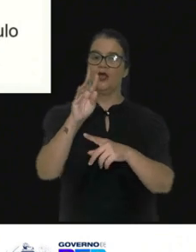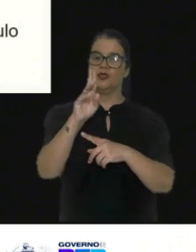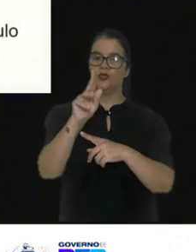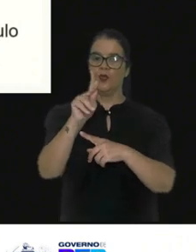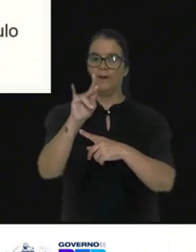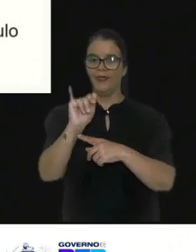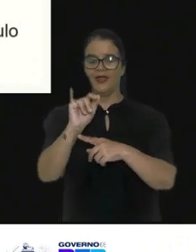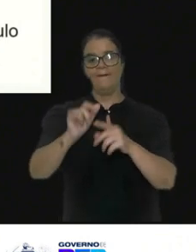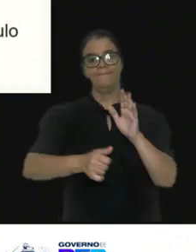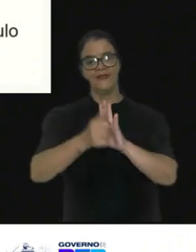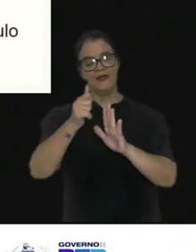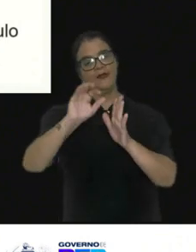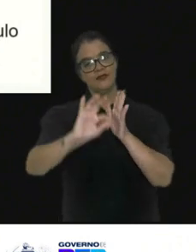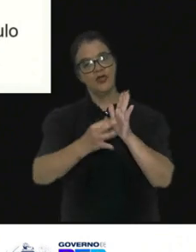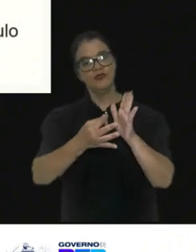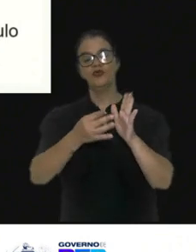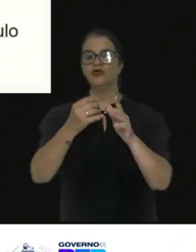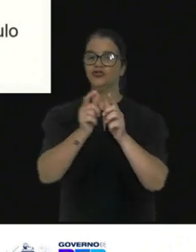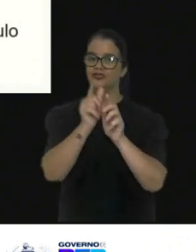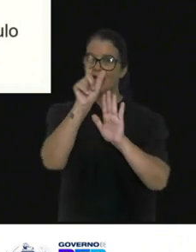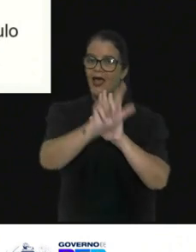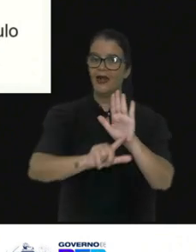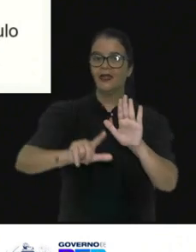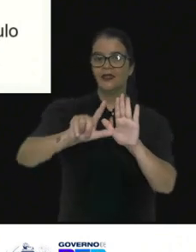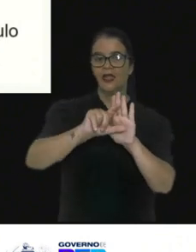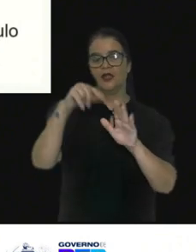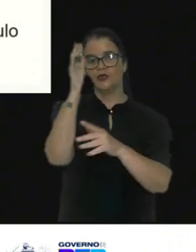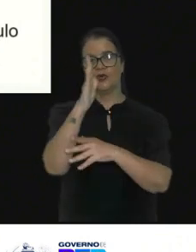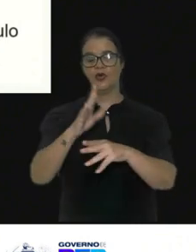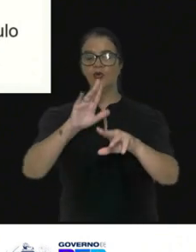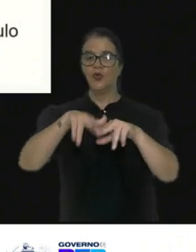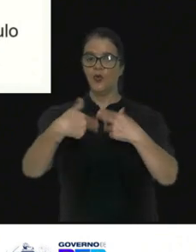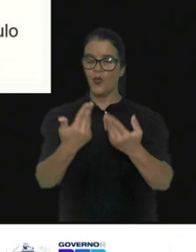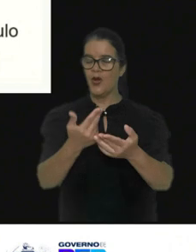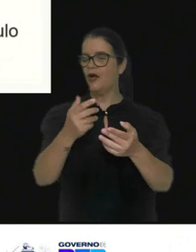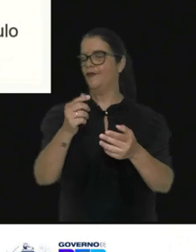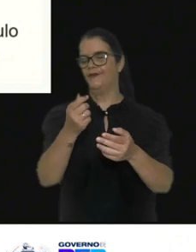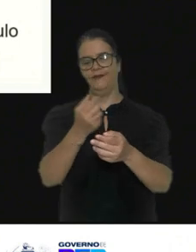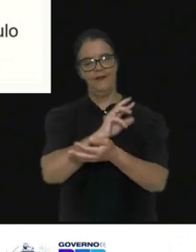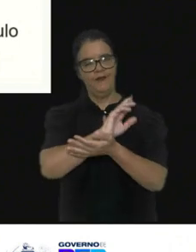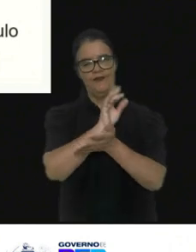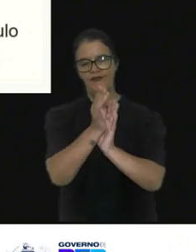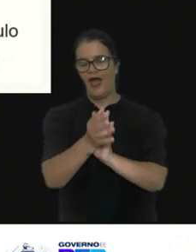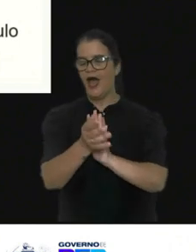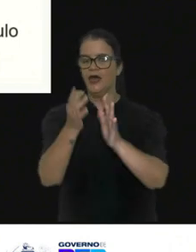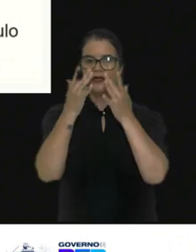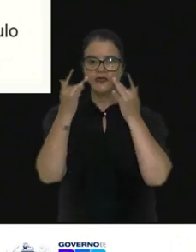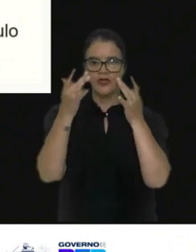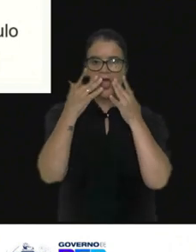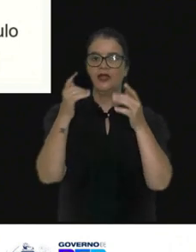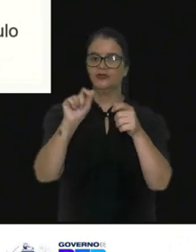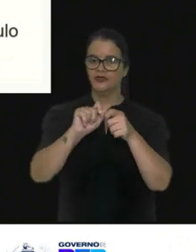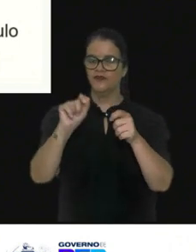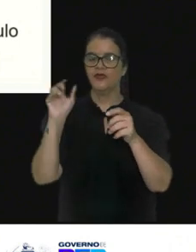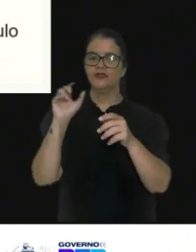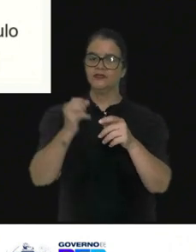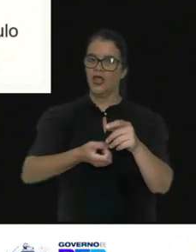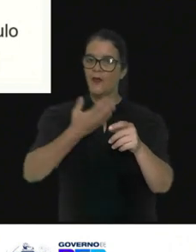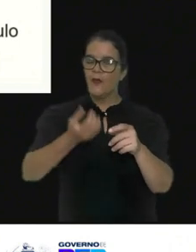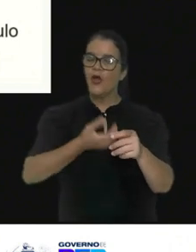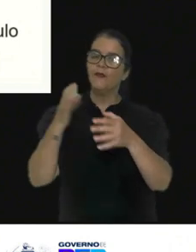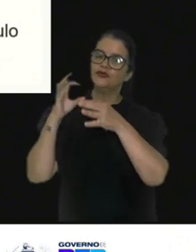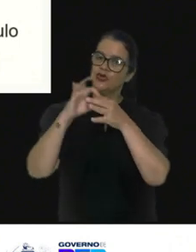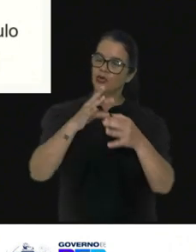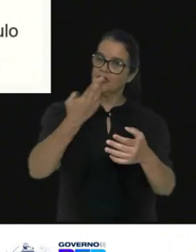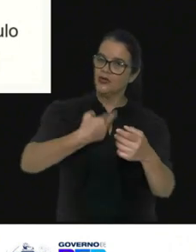língua Tupi e um dos primeiros autores da literatura brasileira para a qual compôs inúmeras peças teatrais